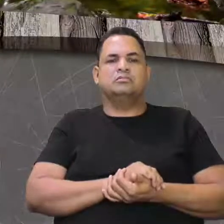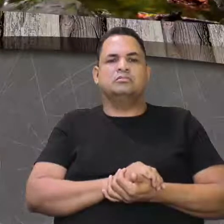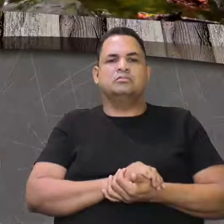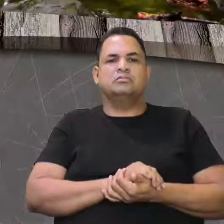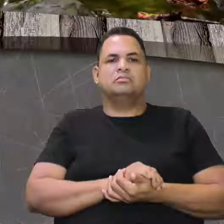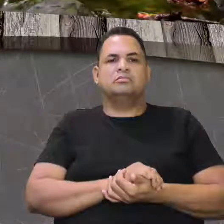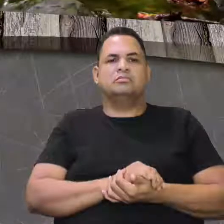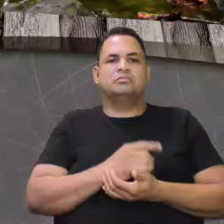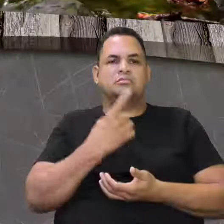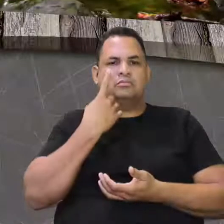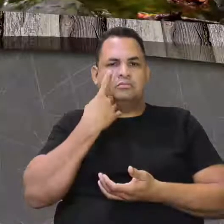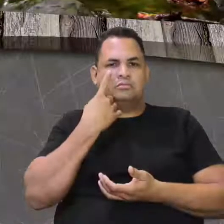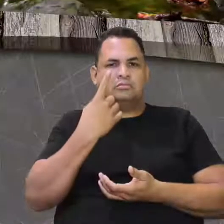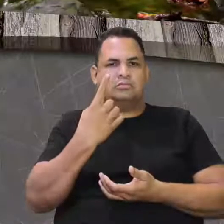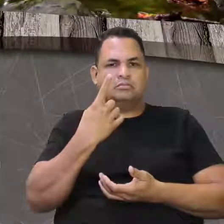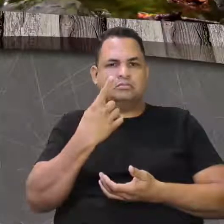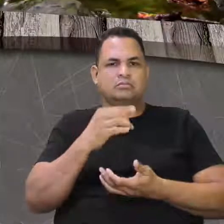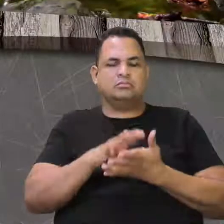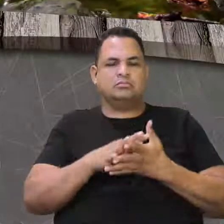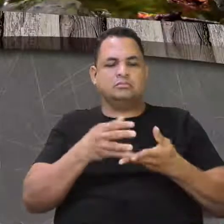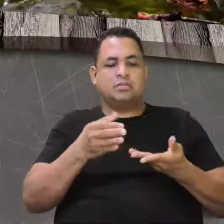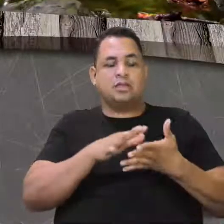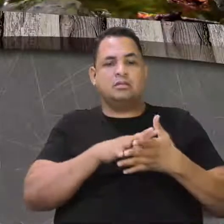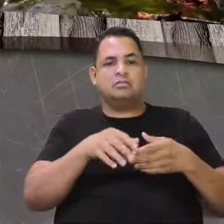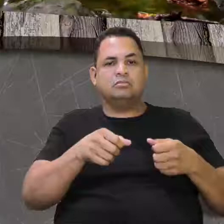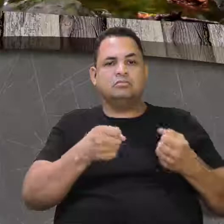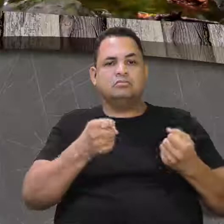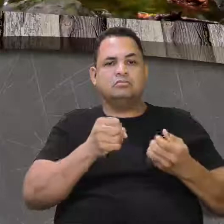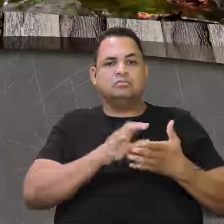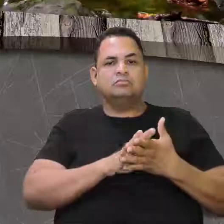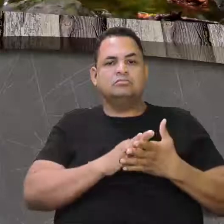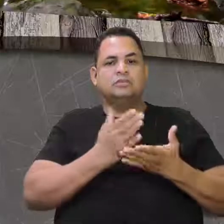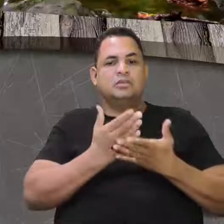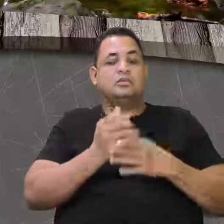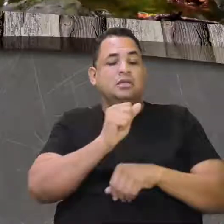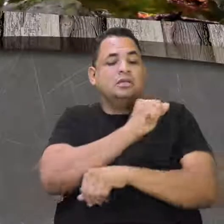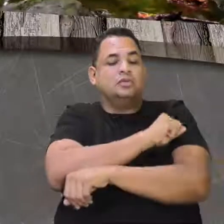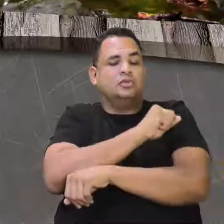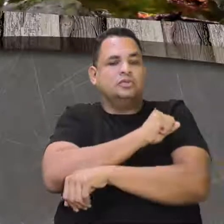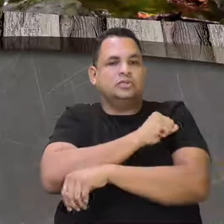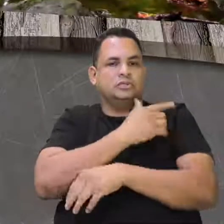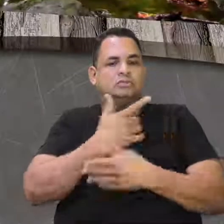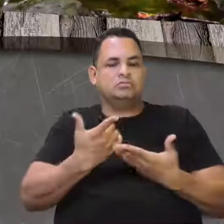Aí eu olhei o que estava sobre as suas mãos. Eu era estudante ainda, tá?